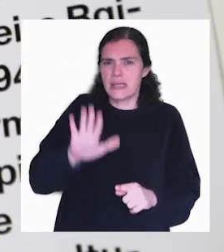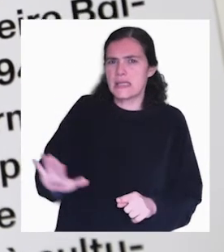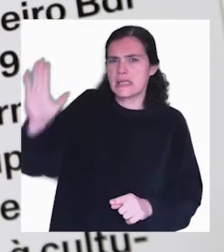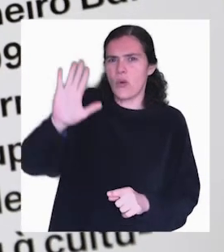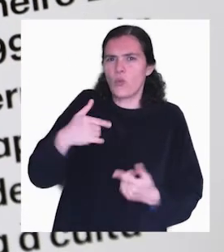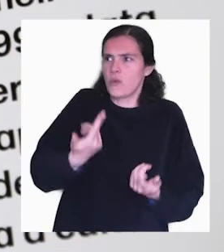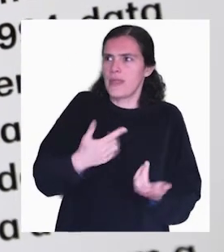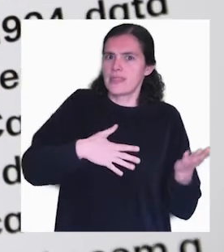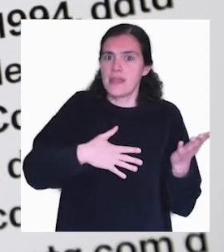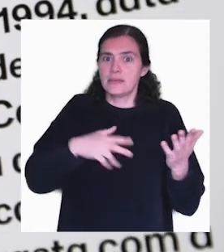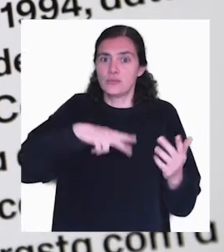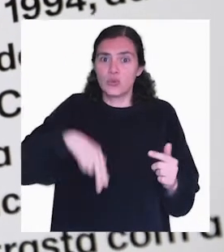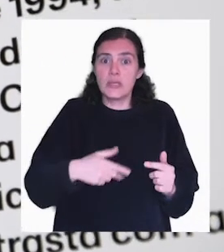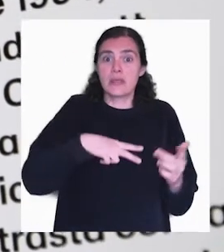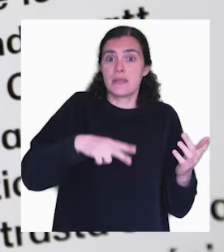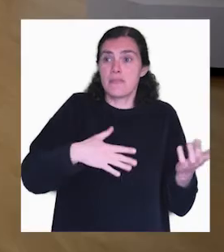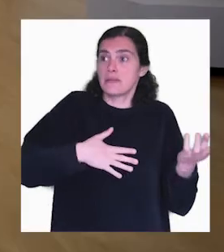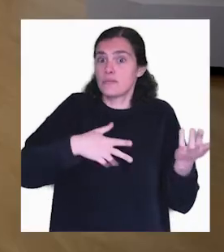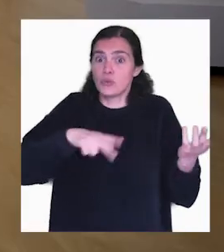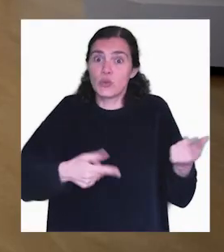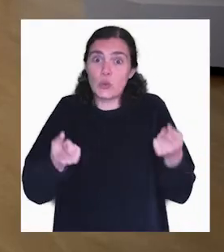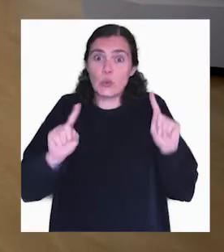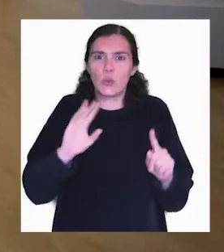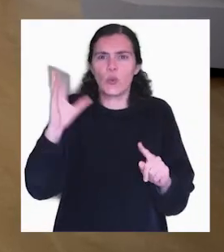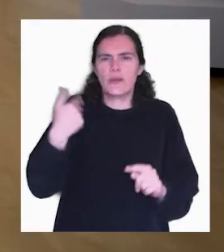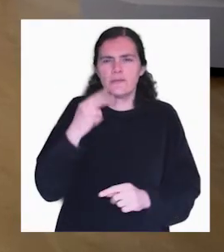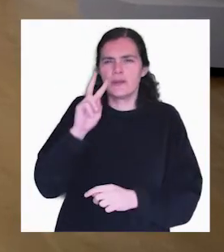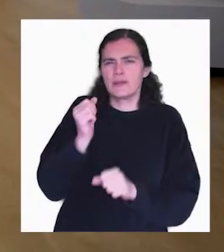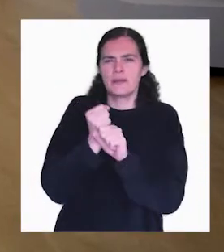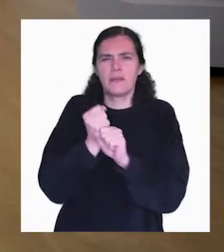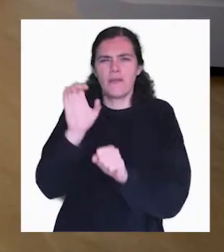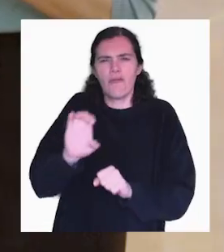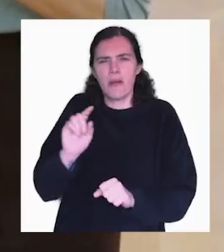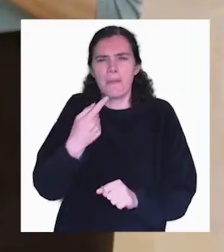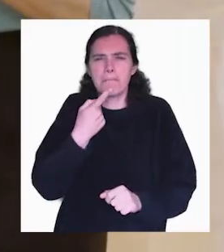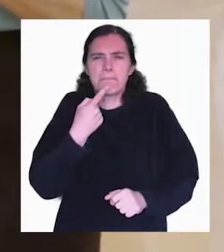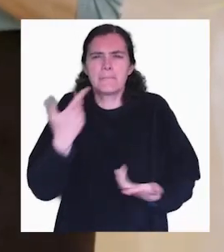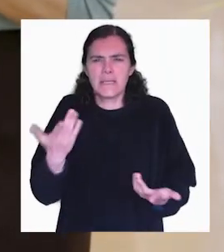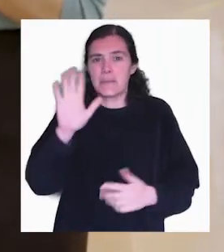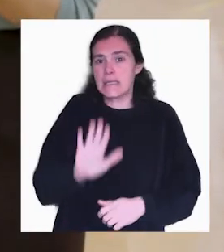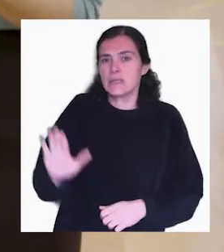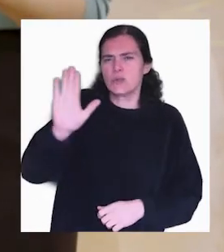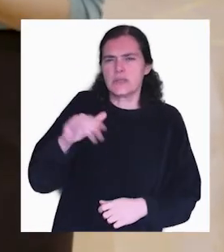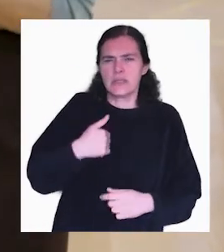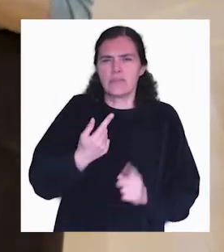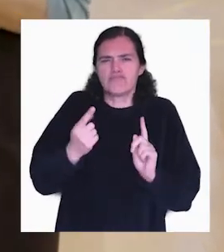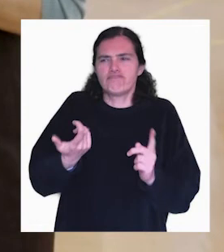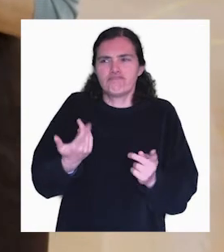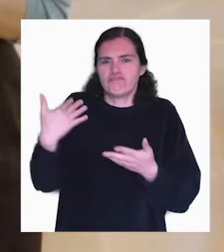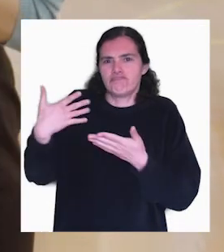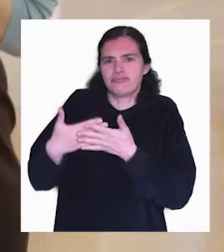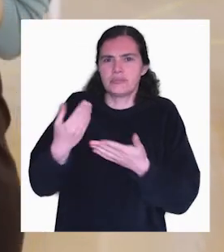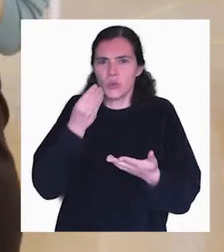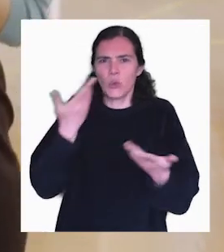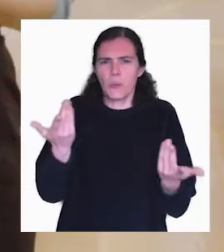suposta dança portuguesa ou não dança portuguesa. Que quando se olha para um trabalho deste género se percebe que o nacional é desde logo uma